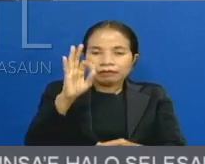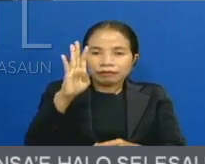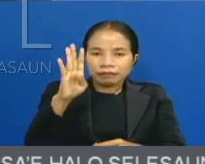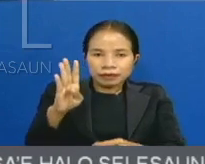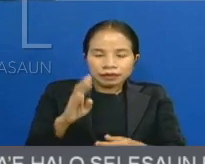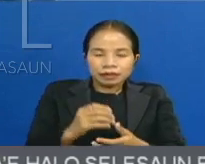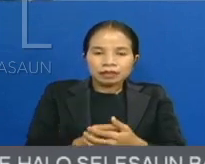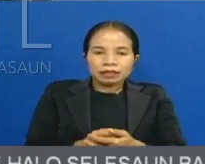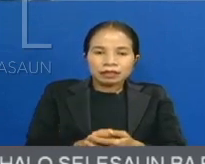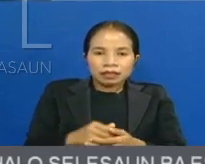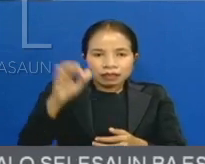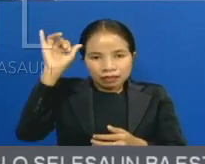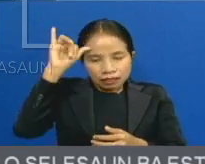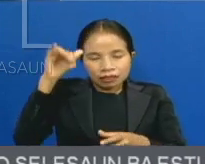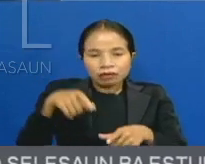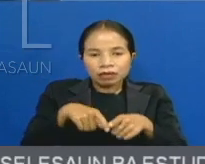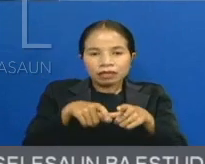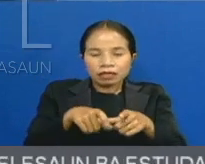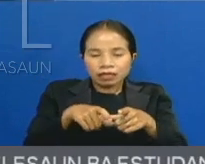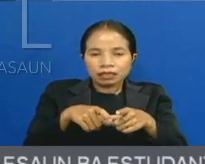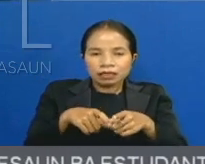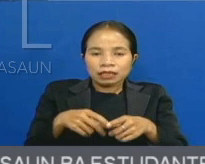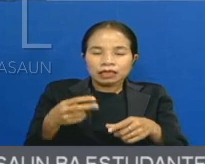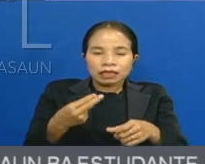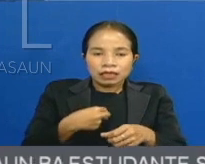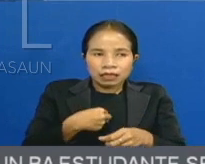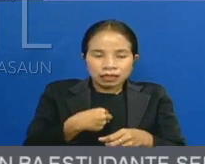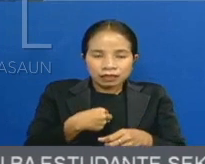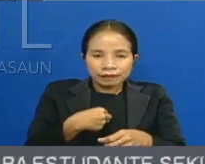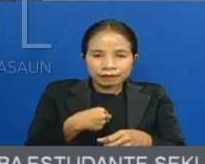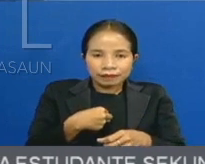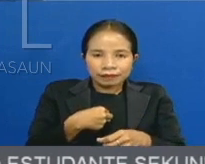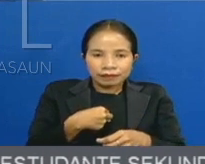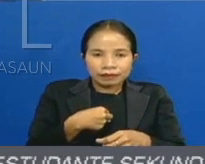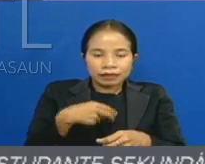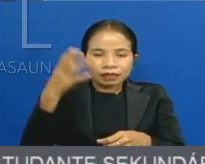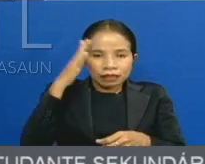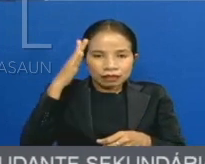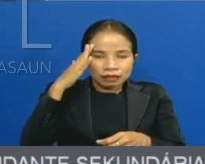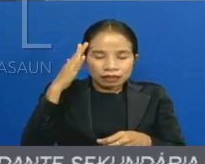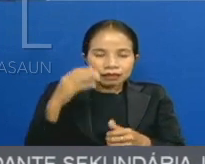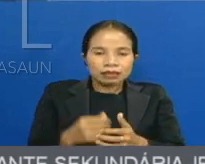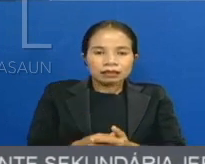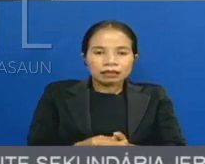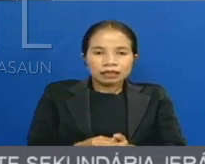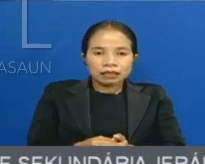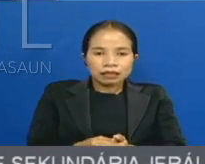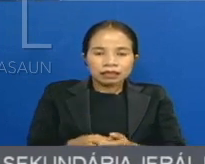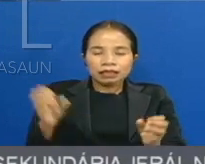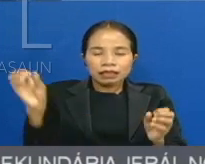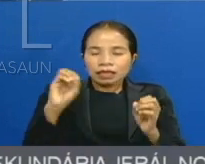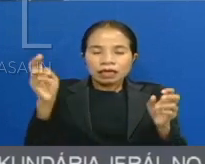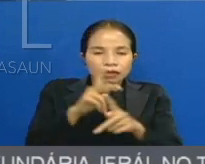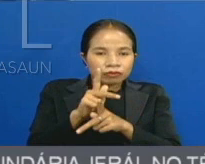bem carau né lá ele ou encarece lá tu né nai reconhece cada nia lá controla